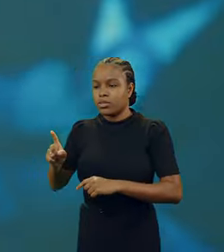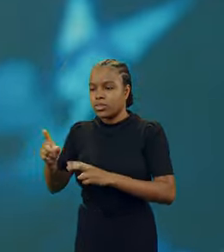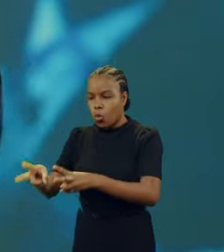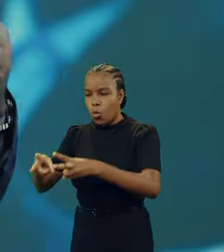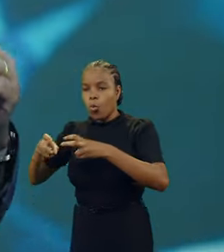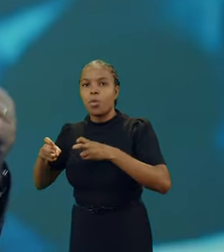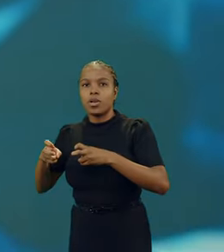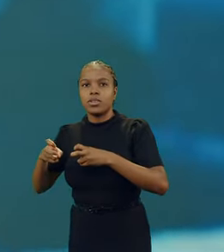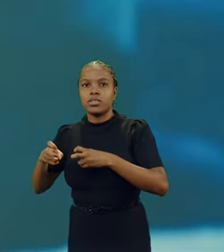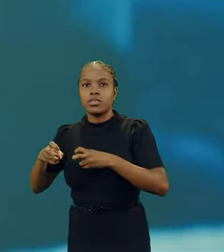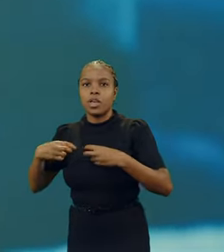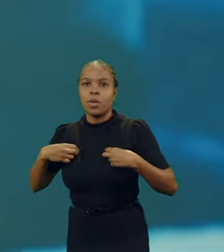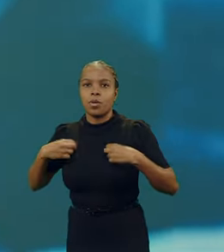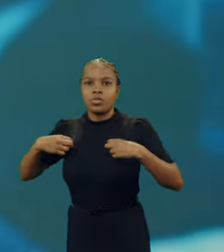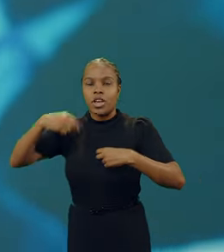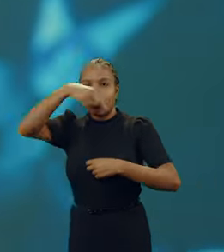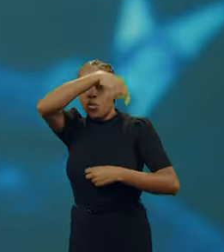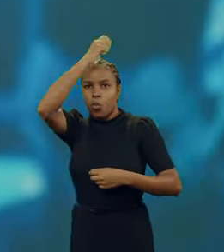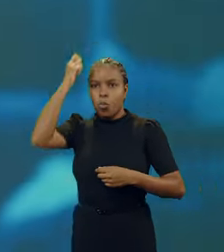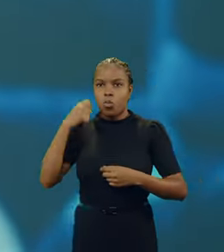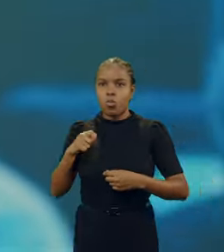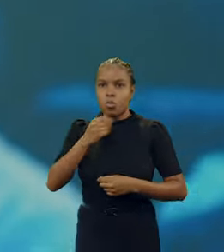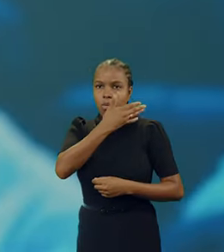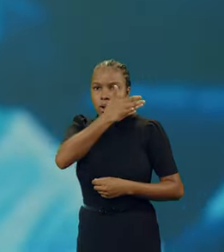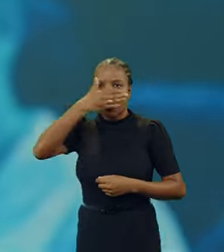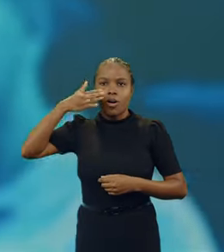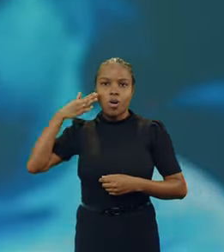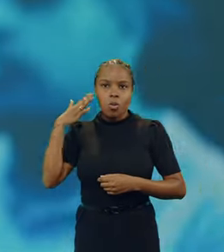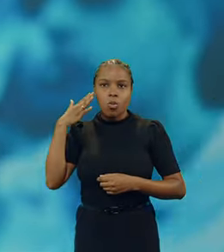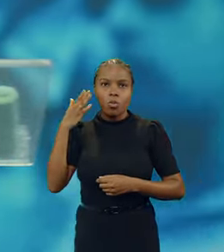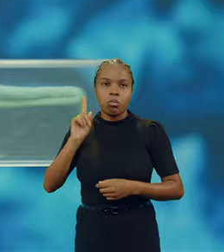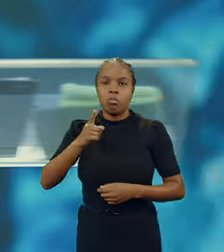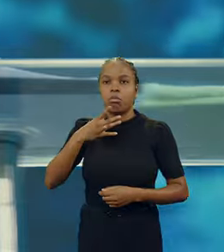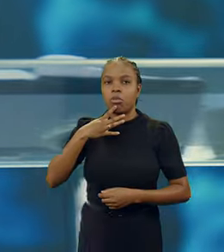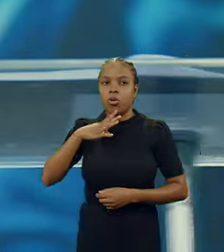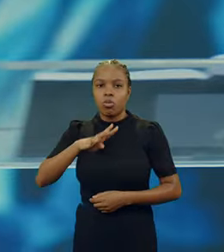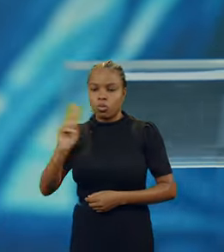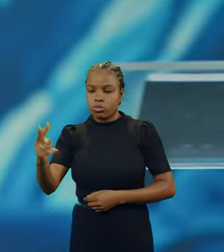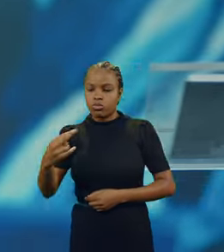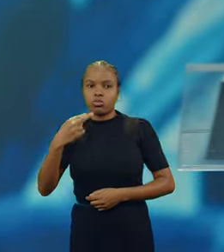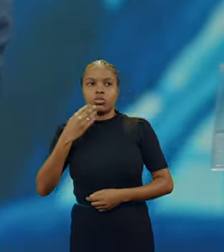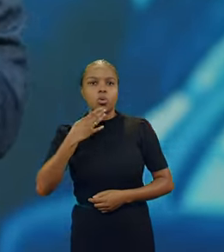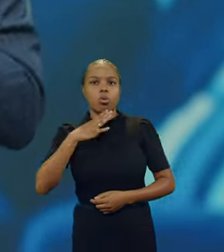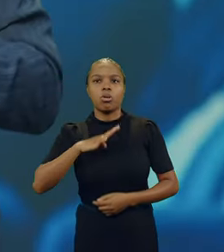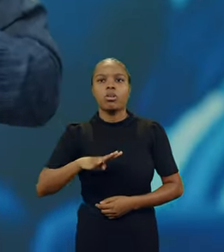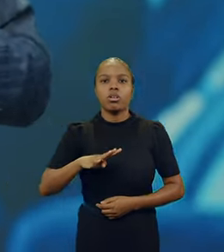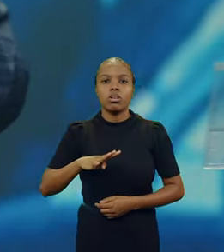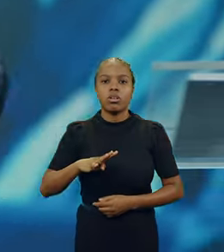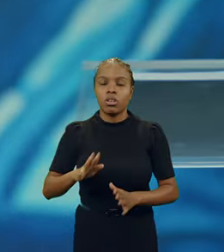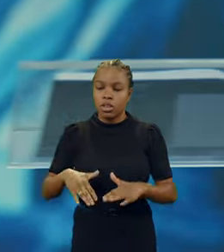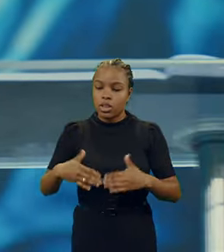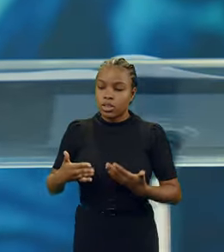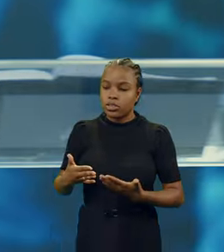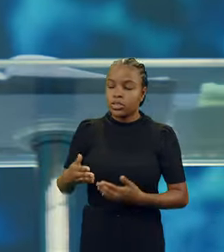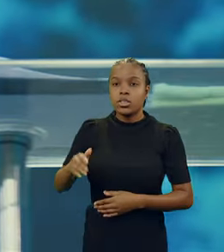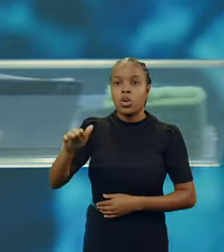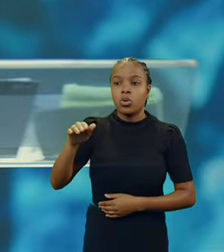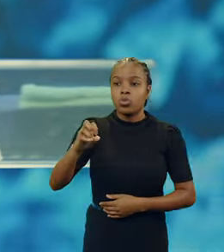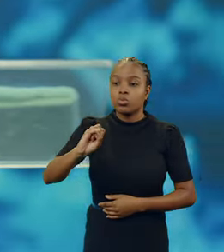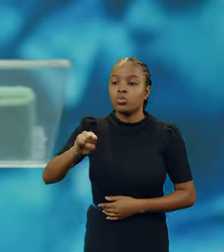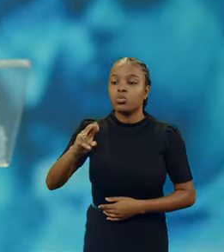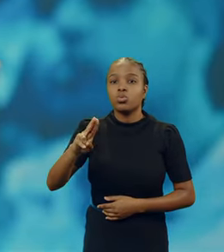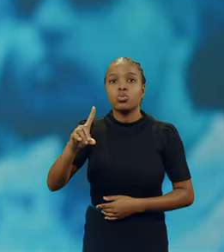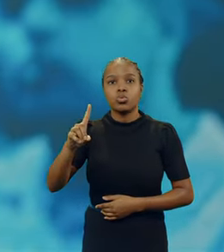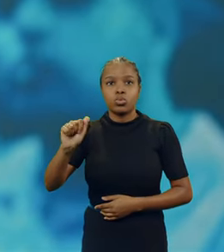um véu exatamente para não ser reconhecida. E Tamar e Judá chega, chama Tamar e